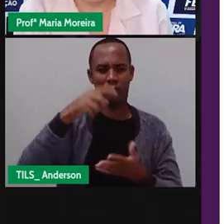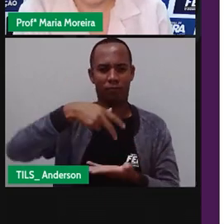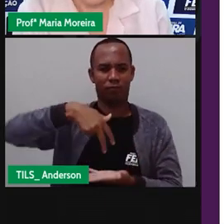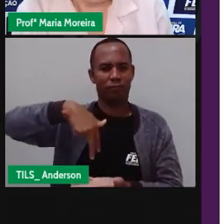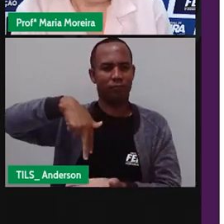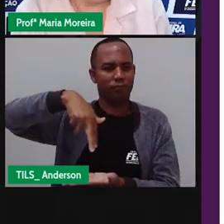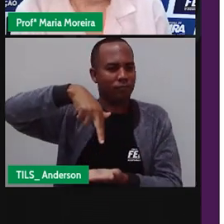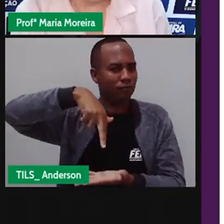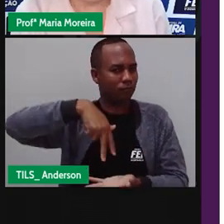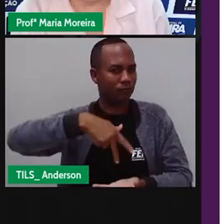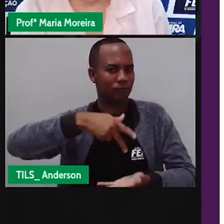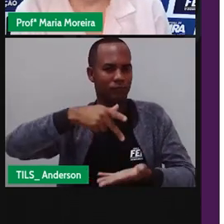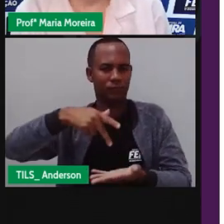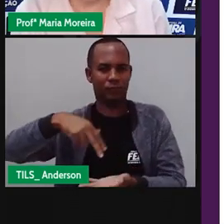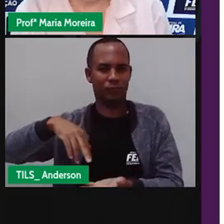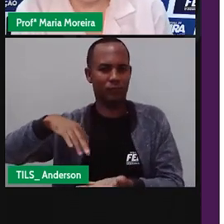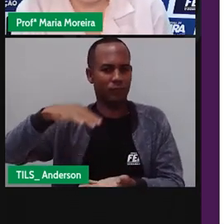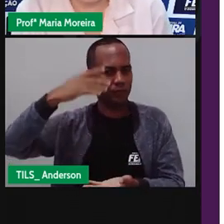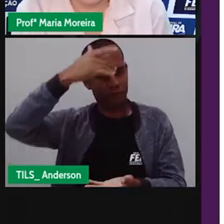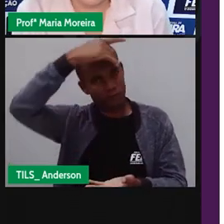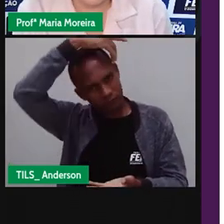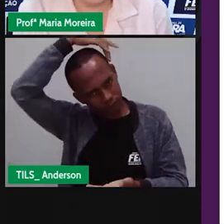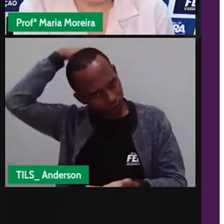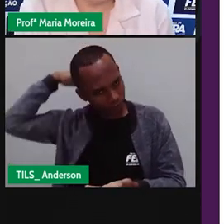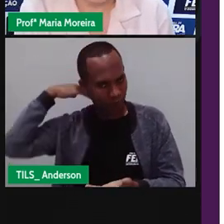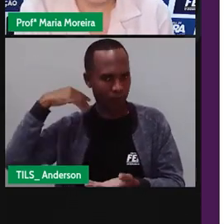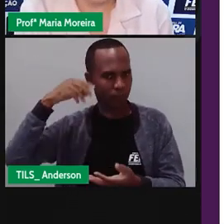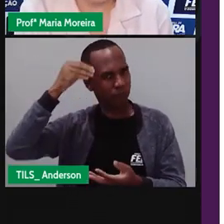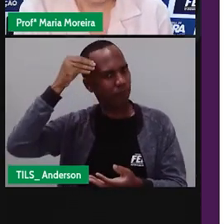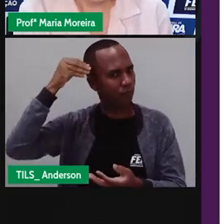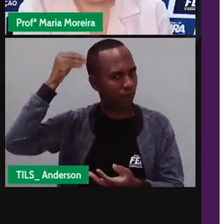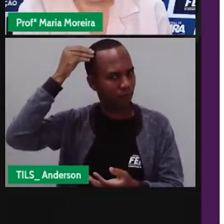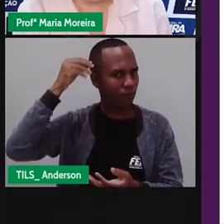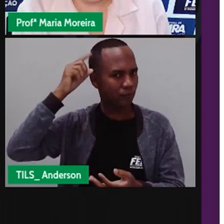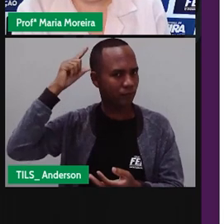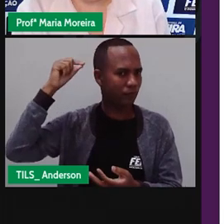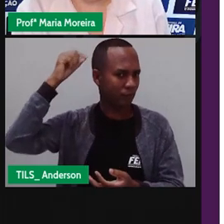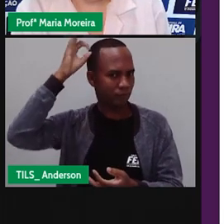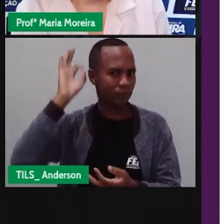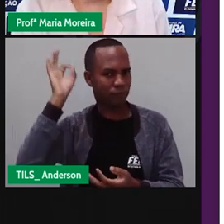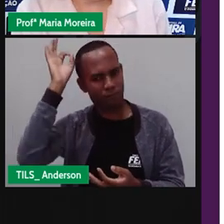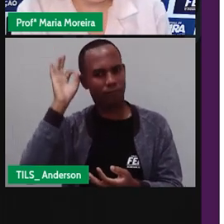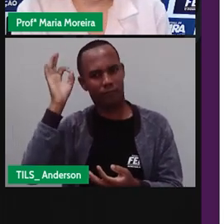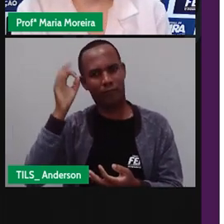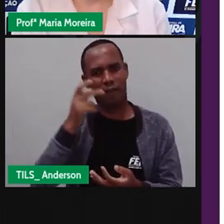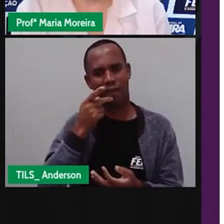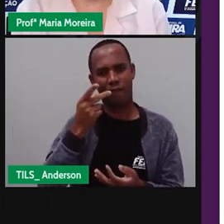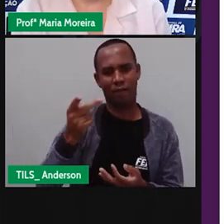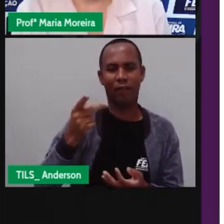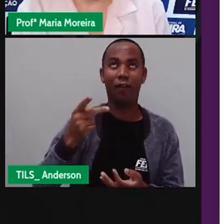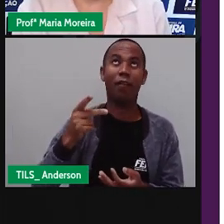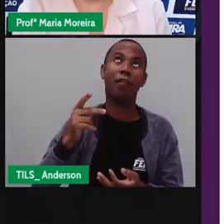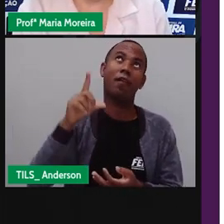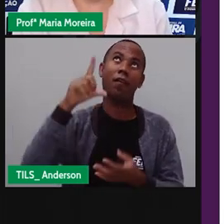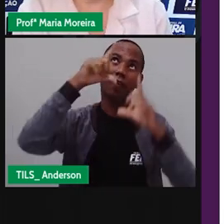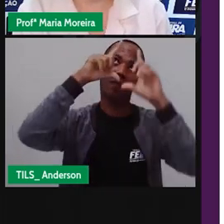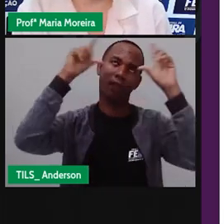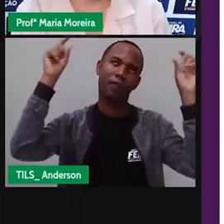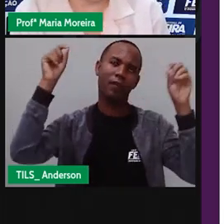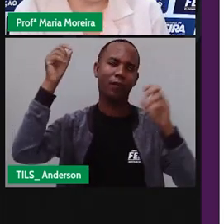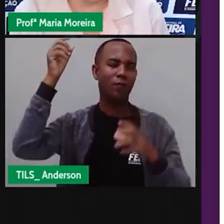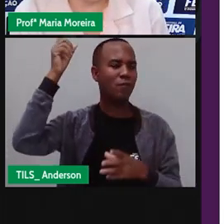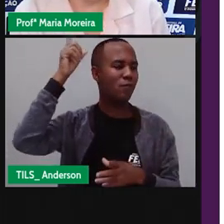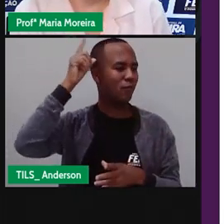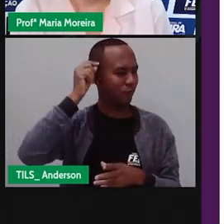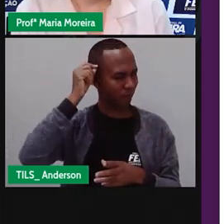lugar. Põe no cabelo uma estrela e um véu e diz que caiu do céu.